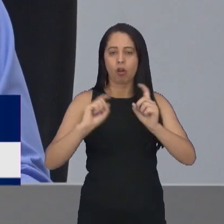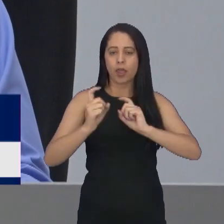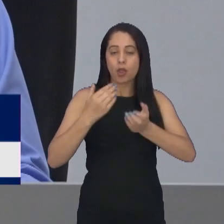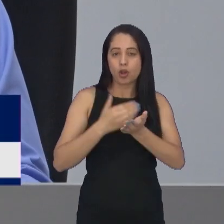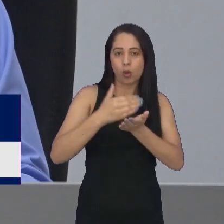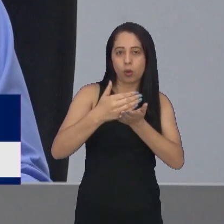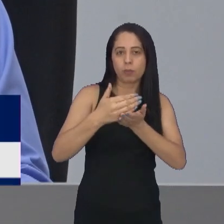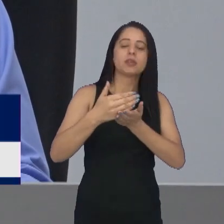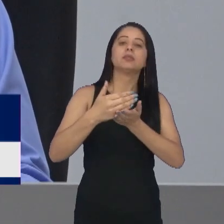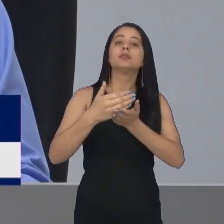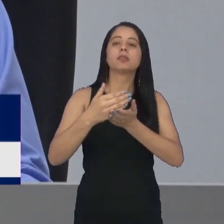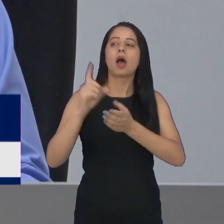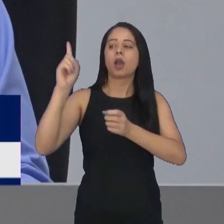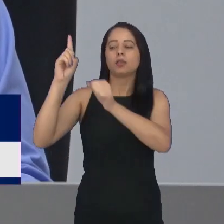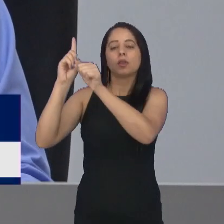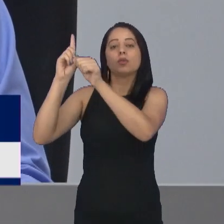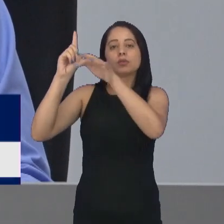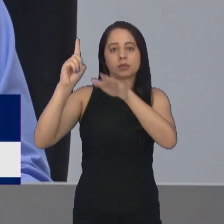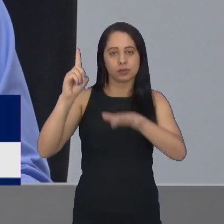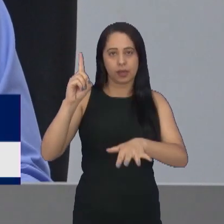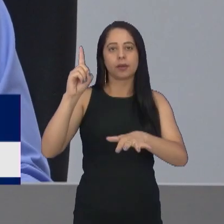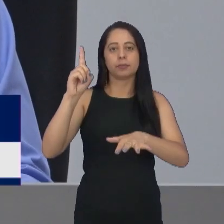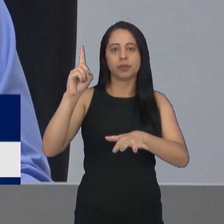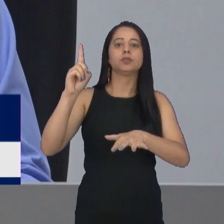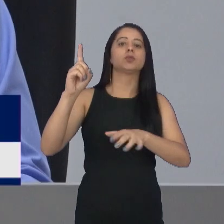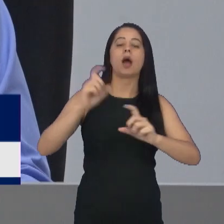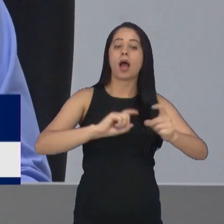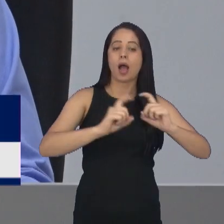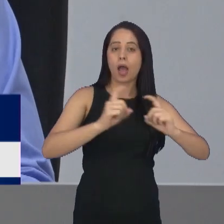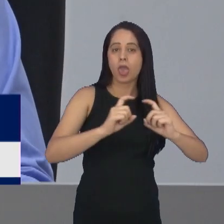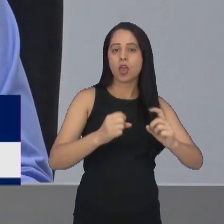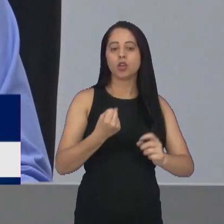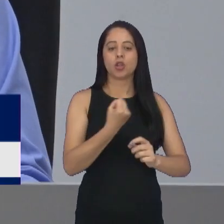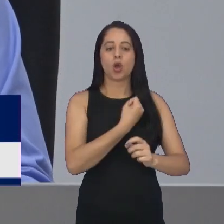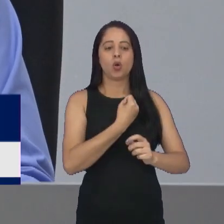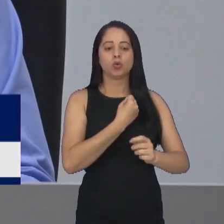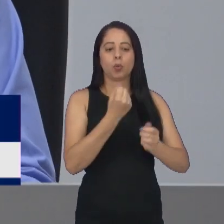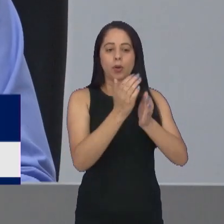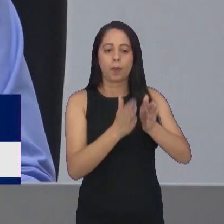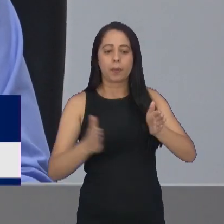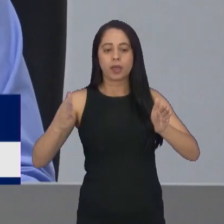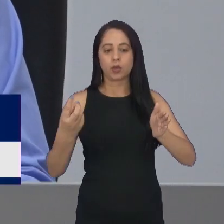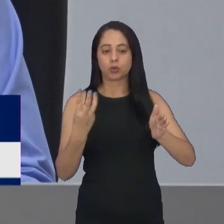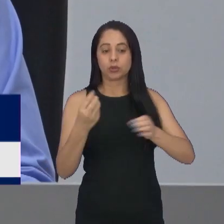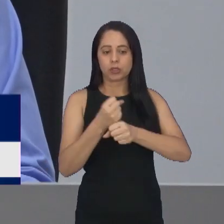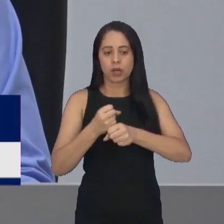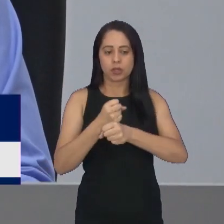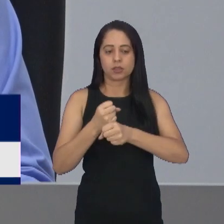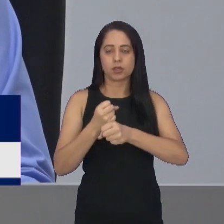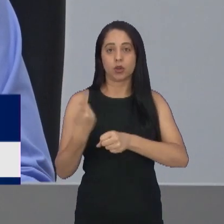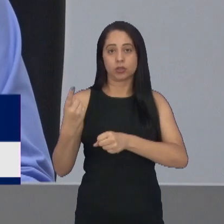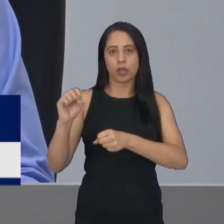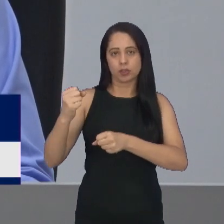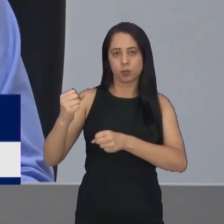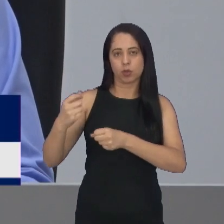a 5ª sessão ordinária da 3ª legislativa do